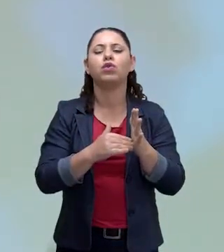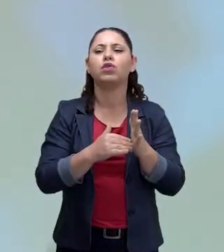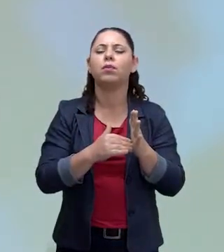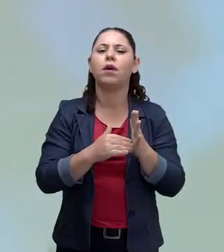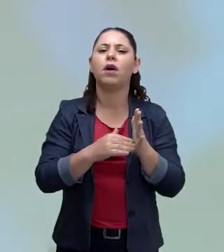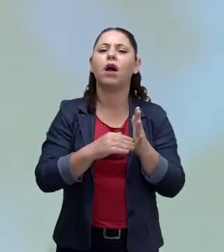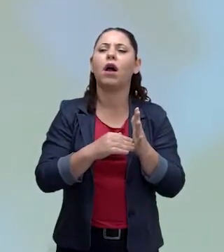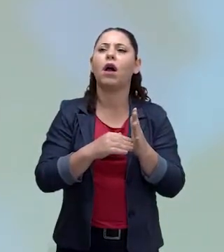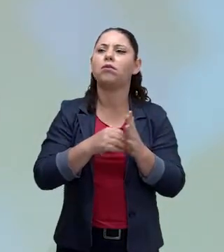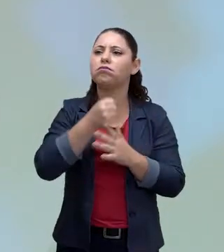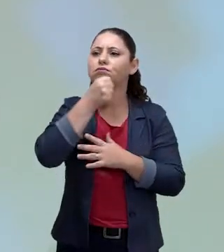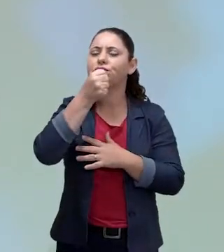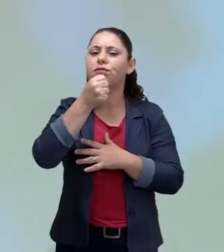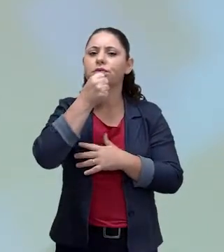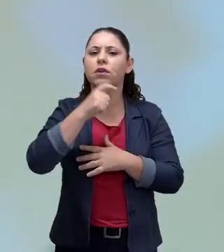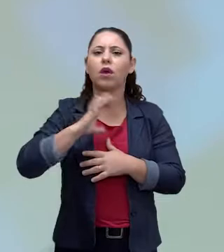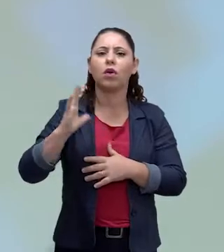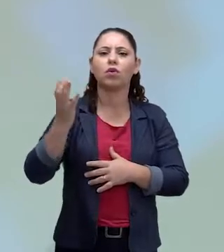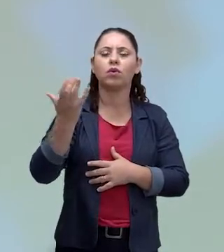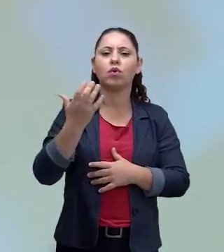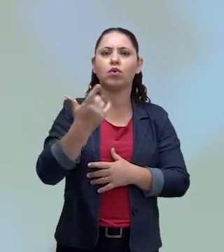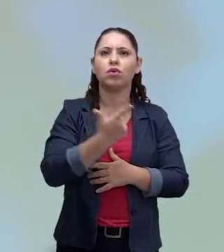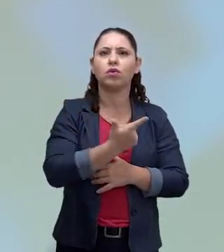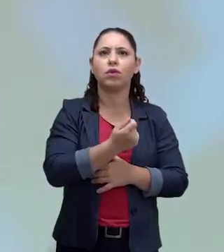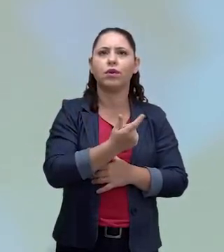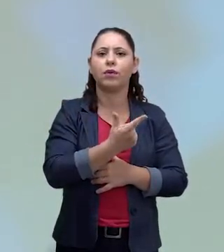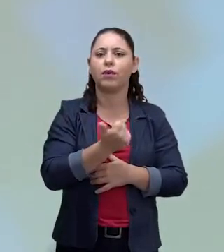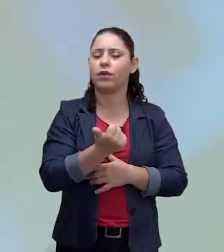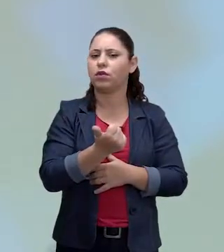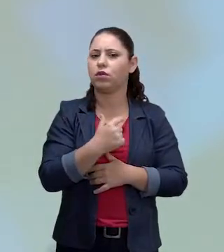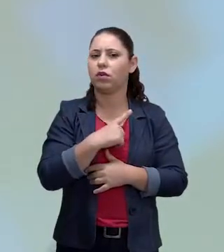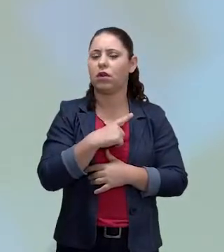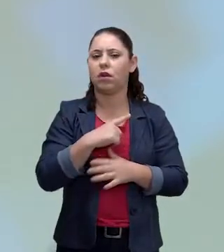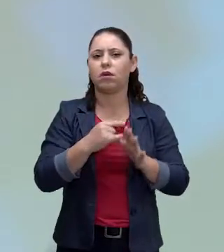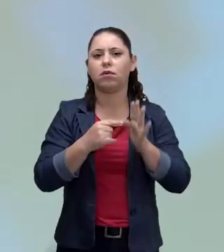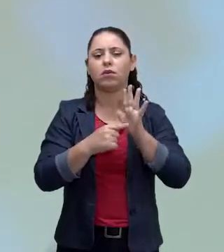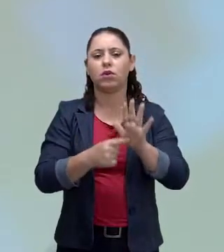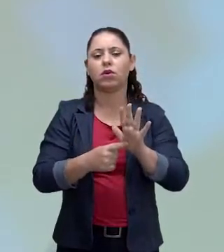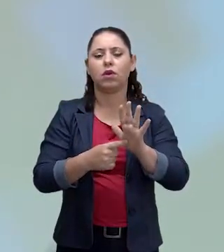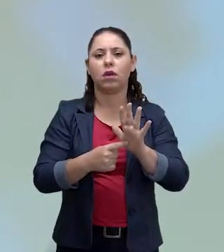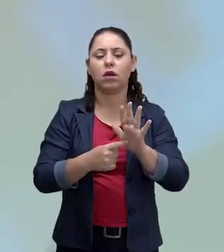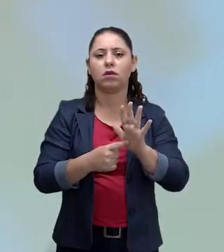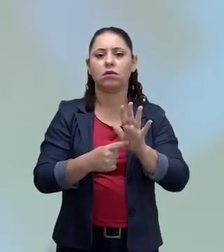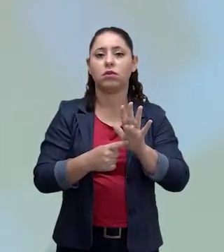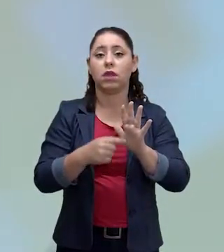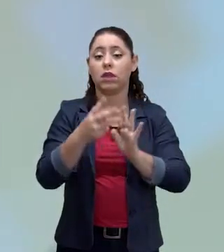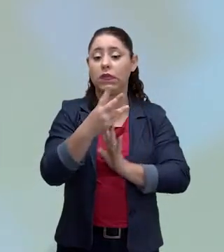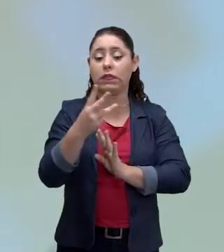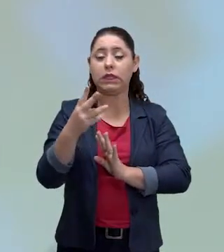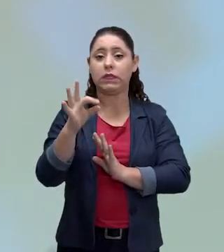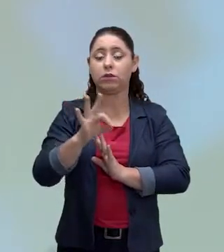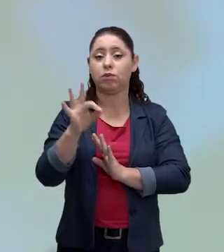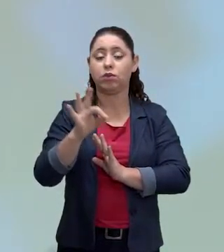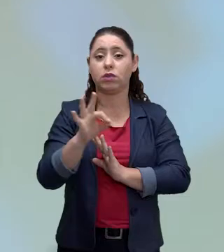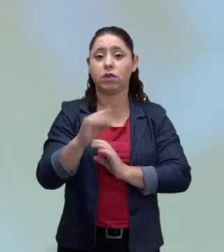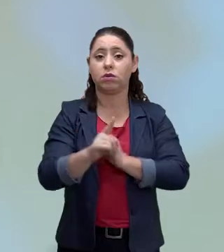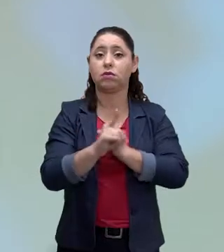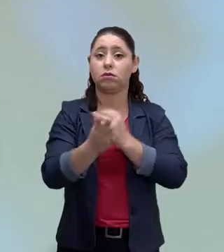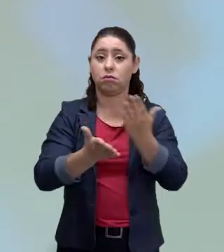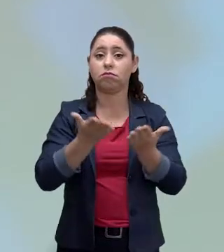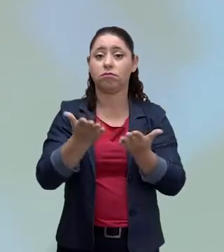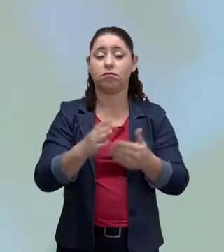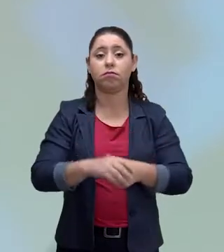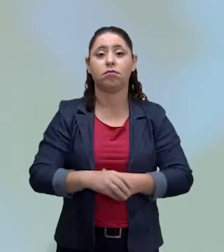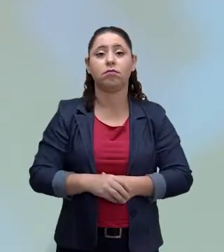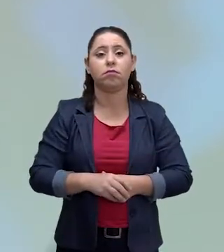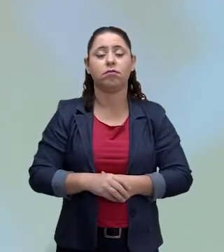da Defensoria, que aconteceu no fim de 2021, apontou um crescimento de 33% nos atendimentos,